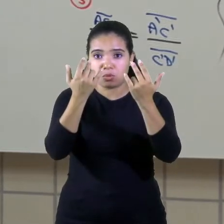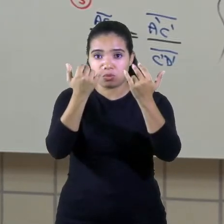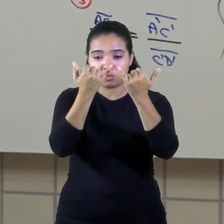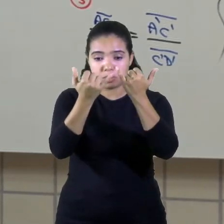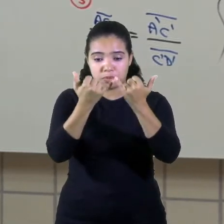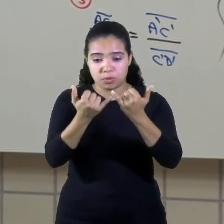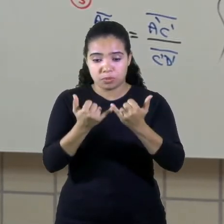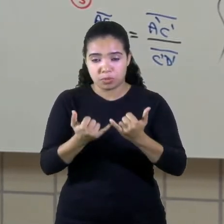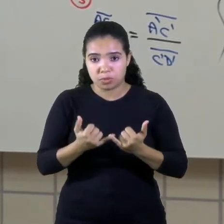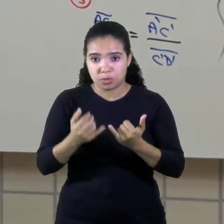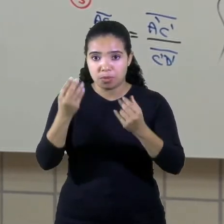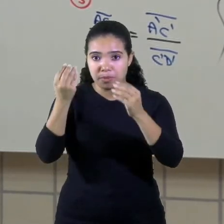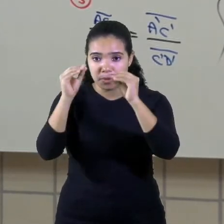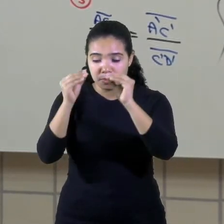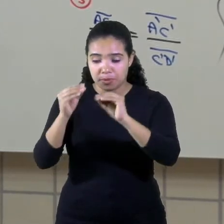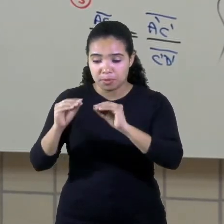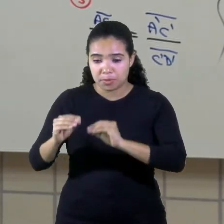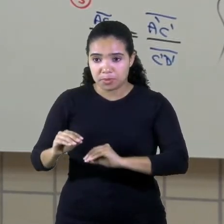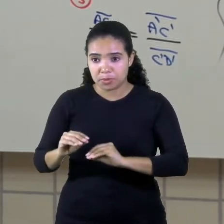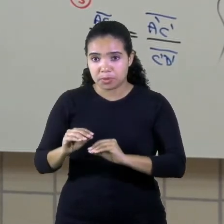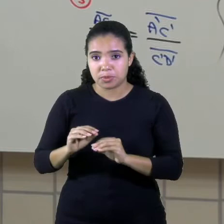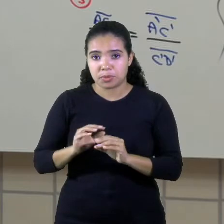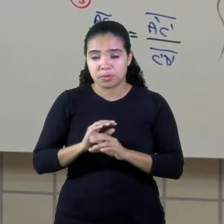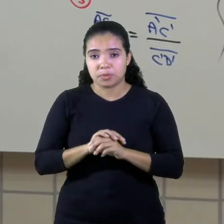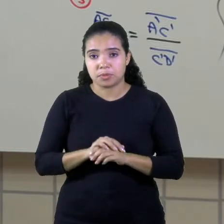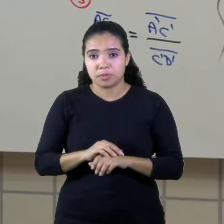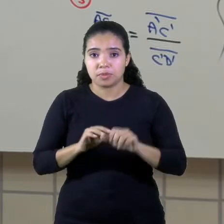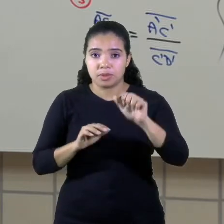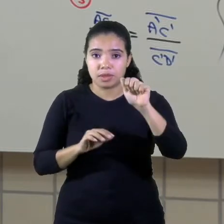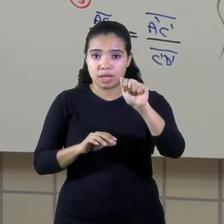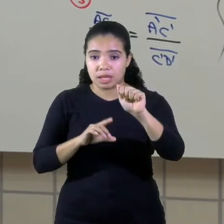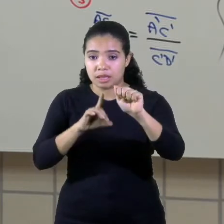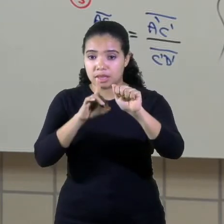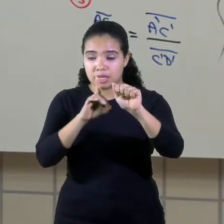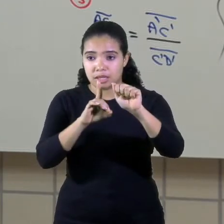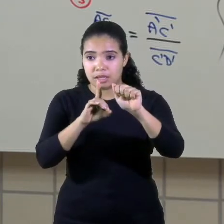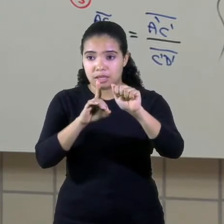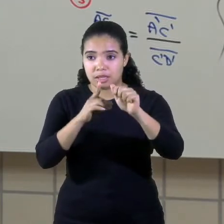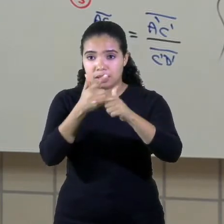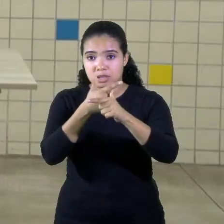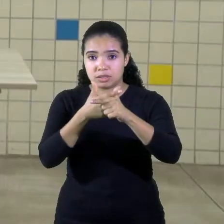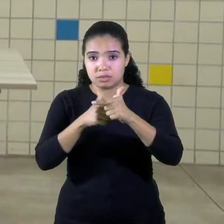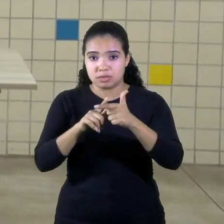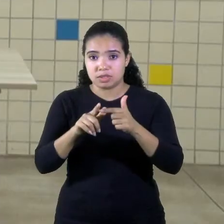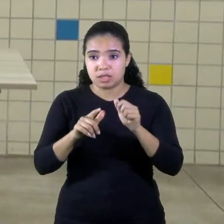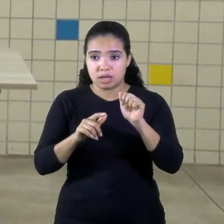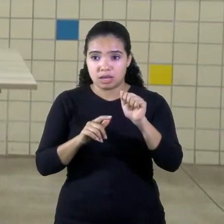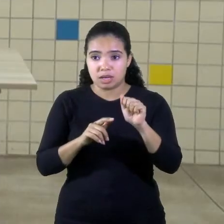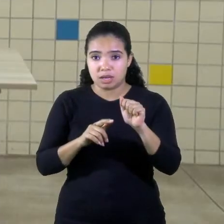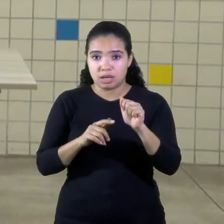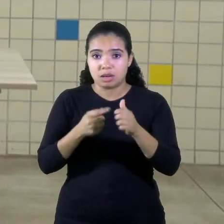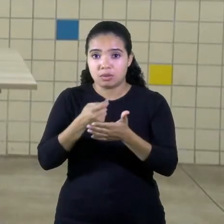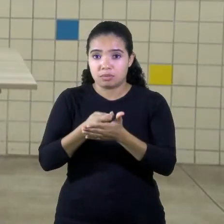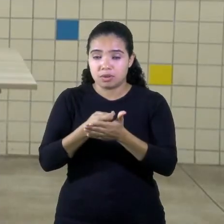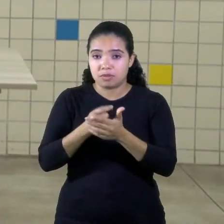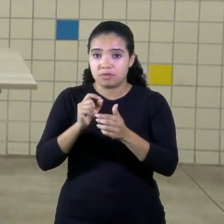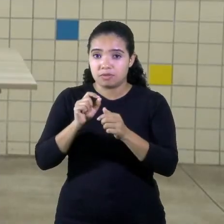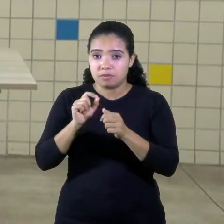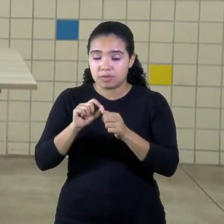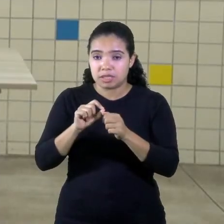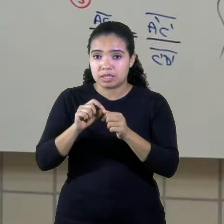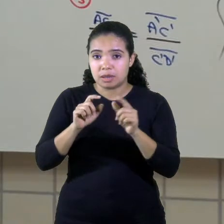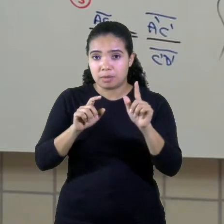eu pegar todo esse segmento de A até D e dividir por A, eu sou obrigado a fazer a mesma coisa do outro